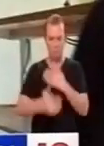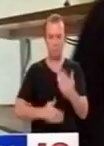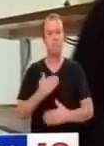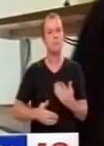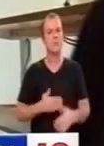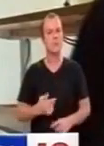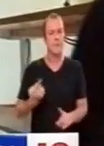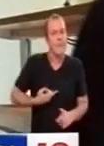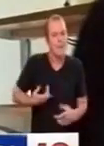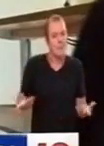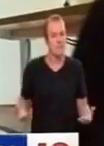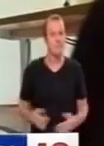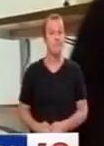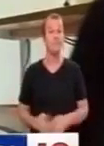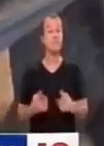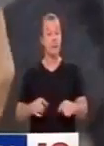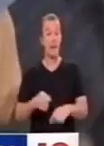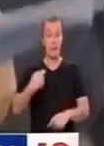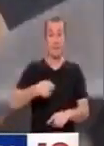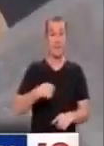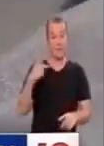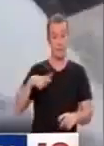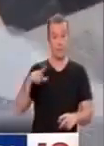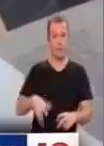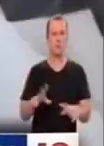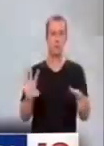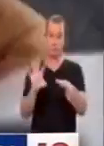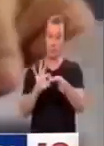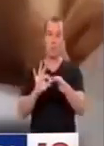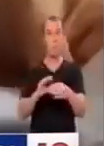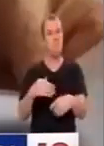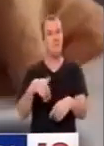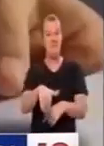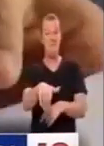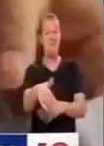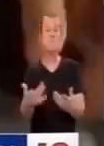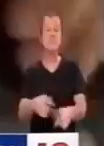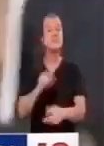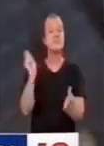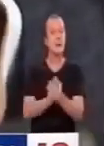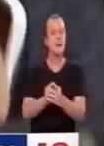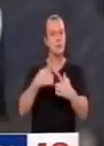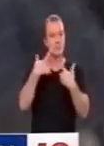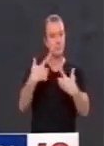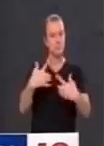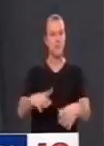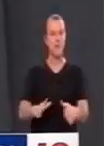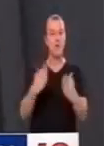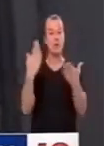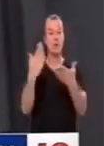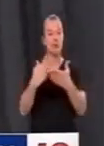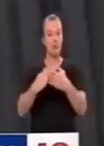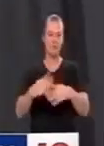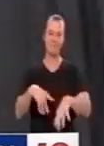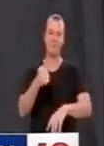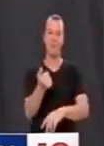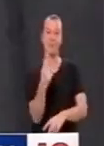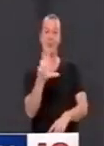cabe fazer. A presidência portuguesa da União está à porta e, para assinalar o prestigiado Colégio da Europa de